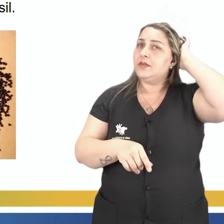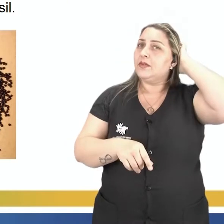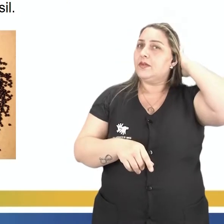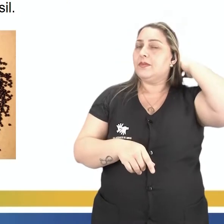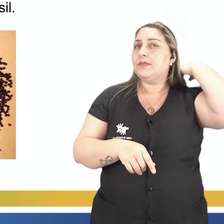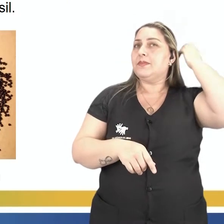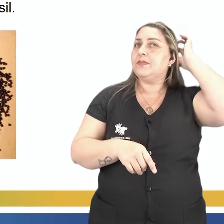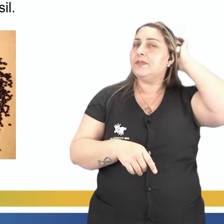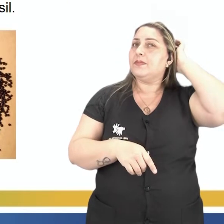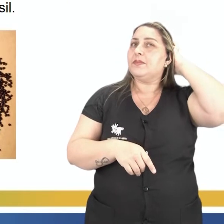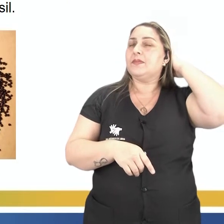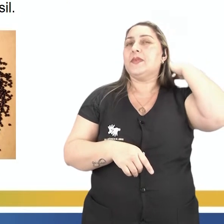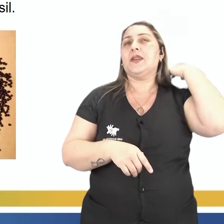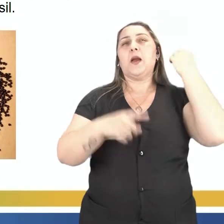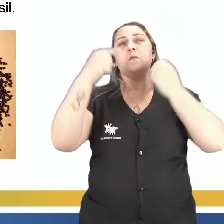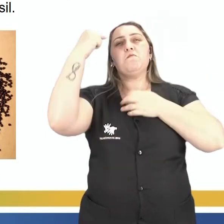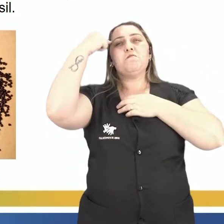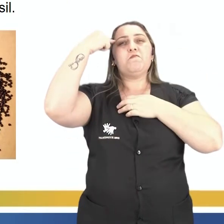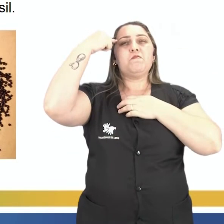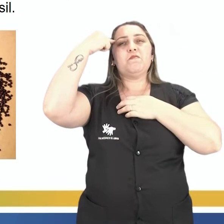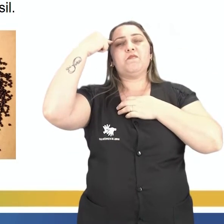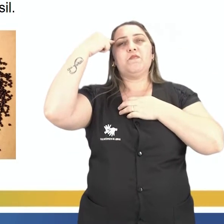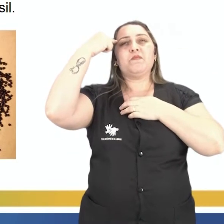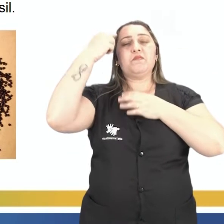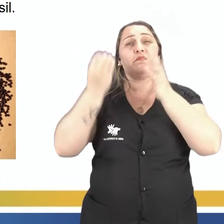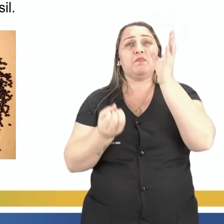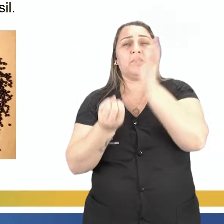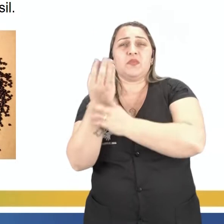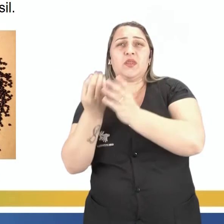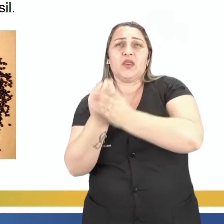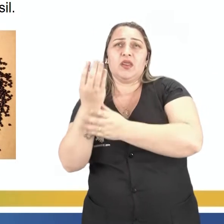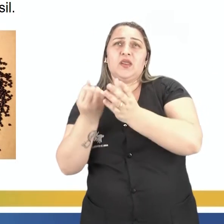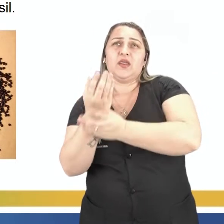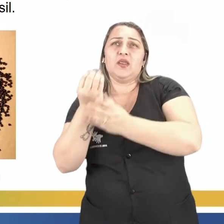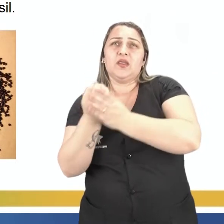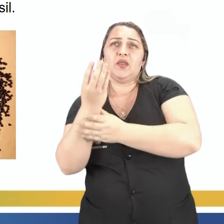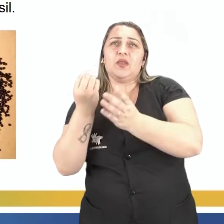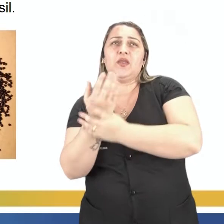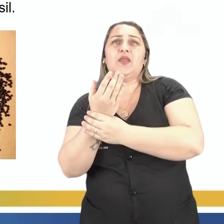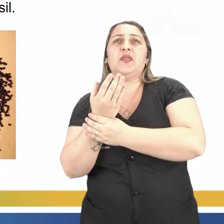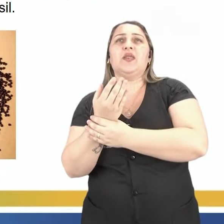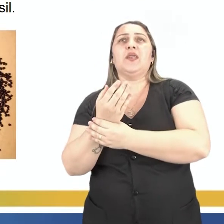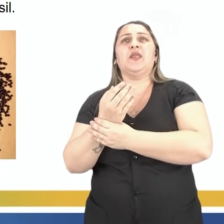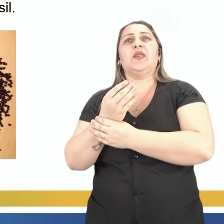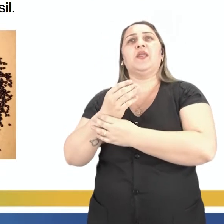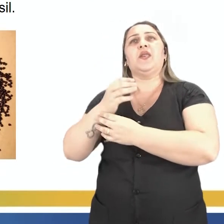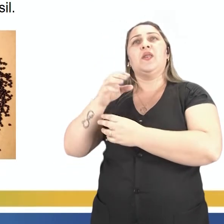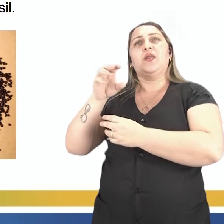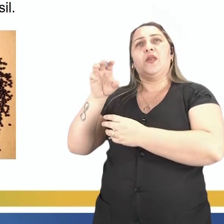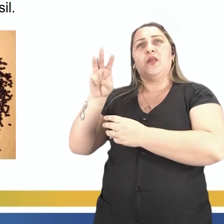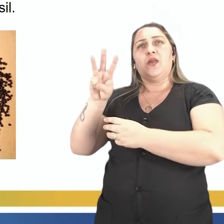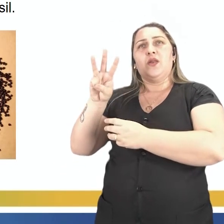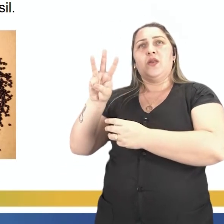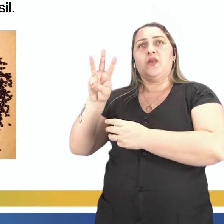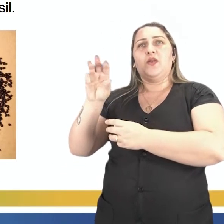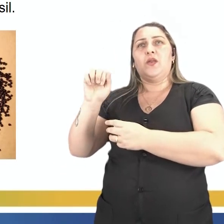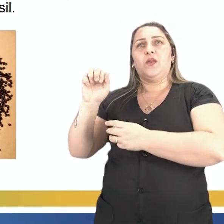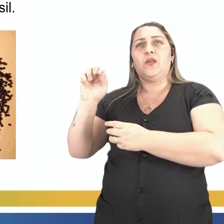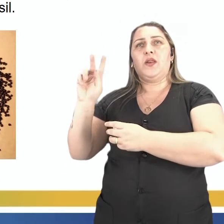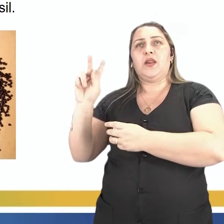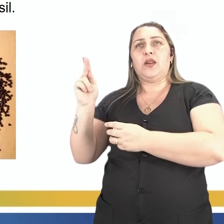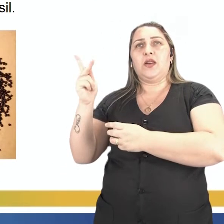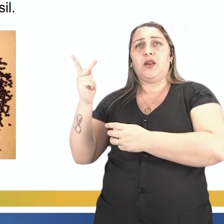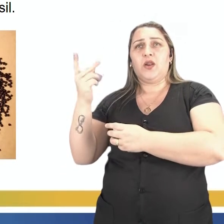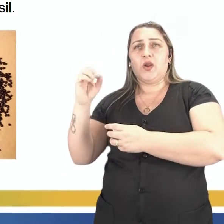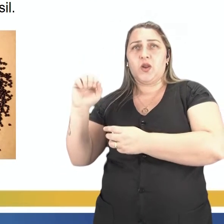por aquele imaginário, né, reproduzindo o Andy Warhol, gente, em diamantes. Andy Warhol, que nós já estudamos